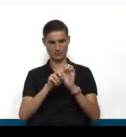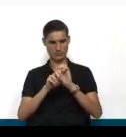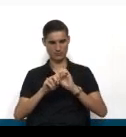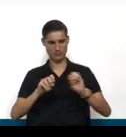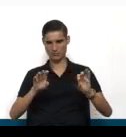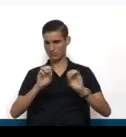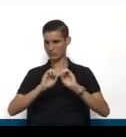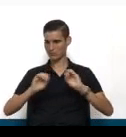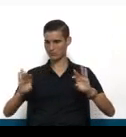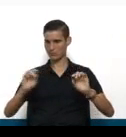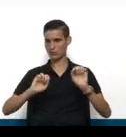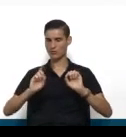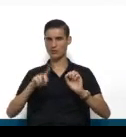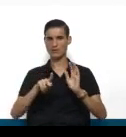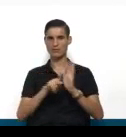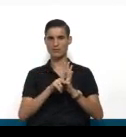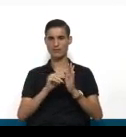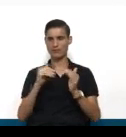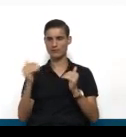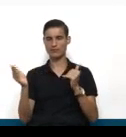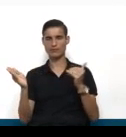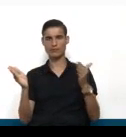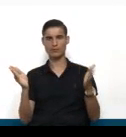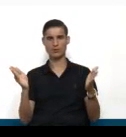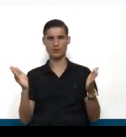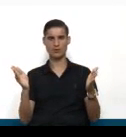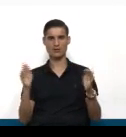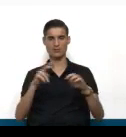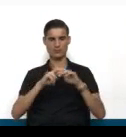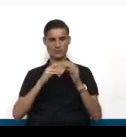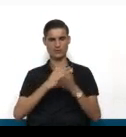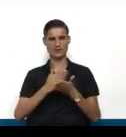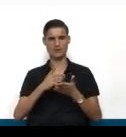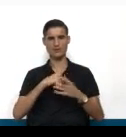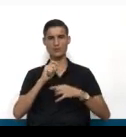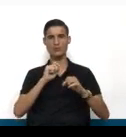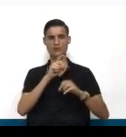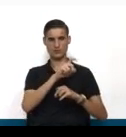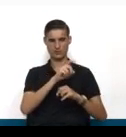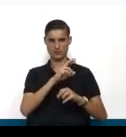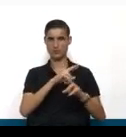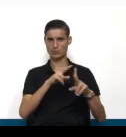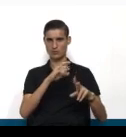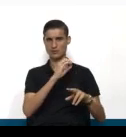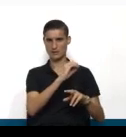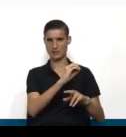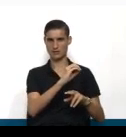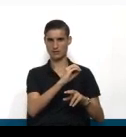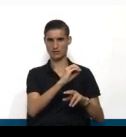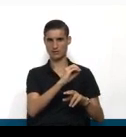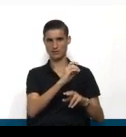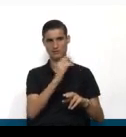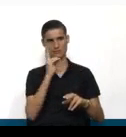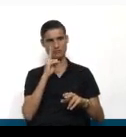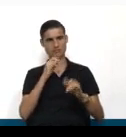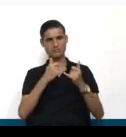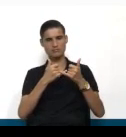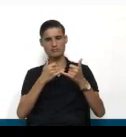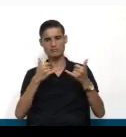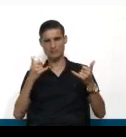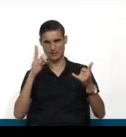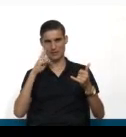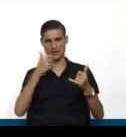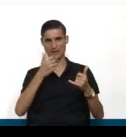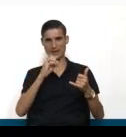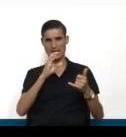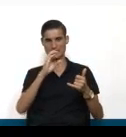extremos, eu estou falando das minhas condições de fronteira. Lá no início a gente tem x igual a 0, considerando o comprimento da minha corda